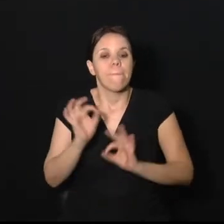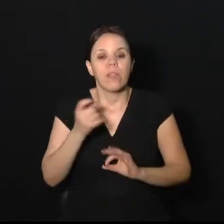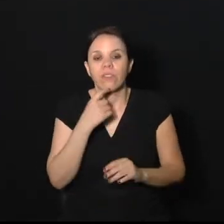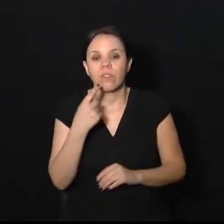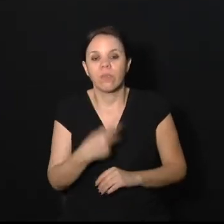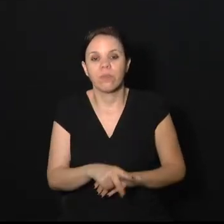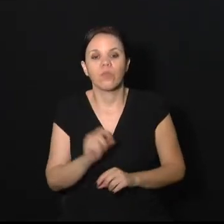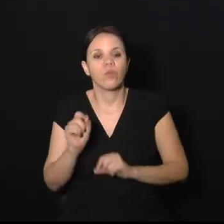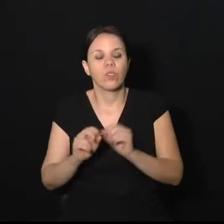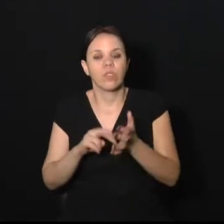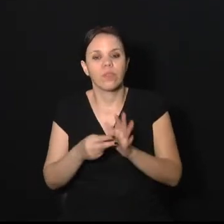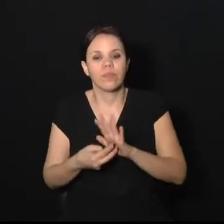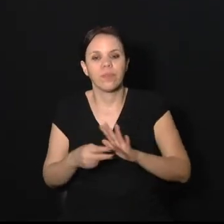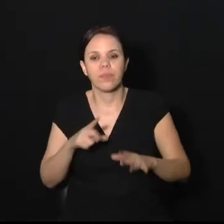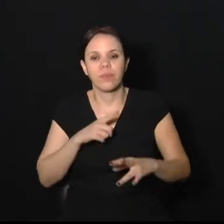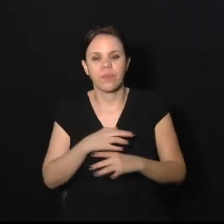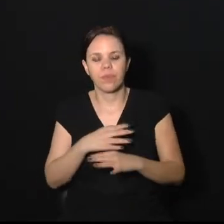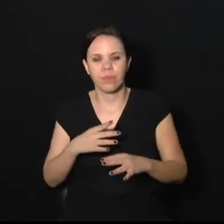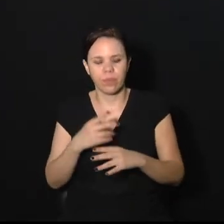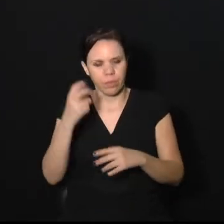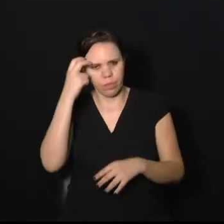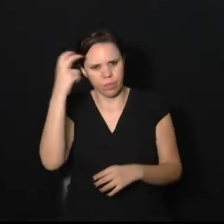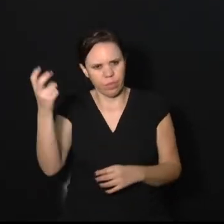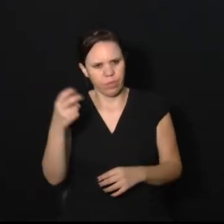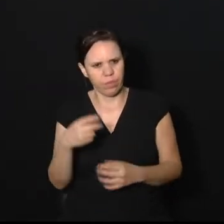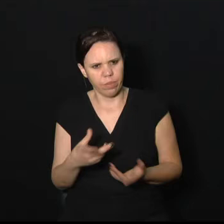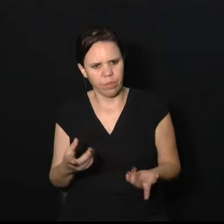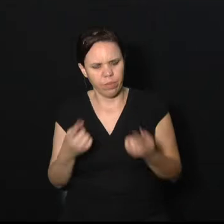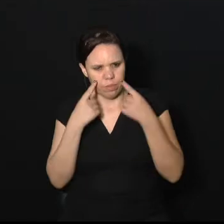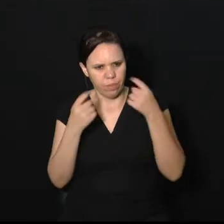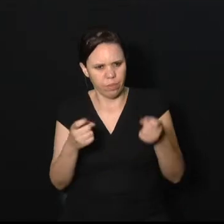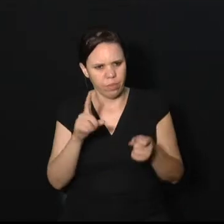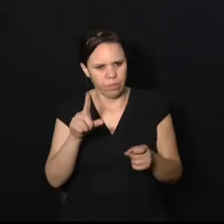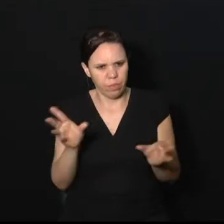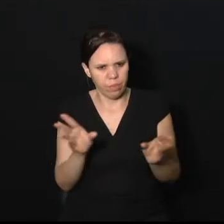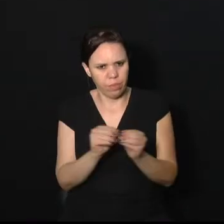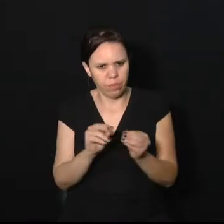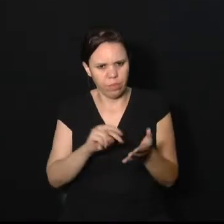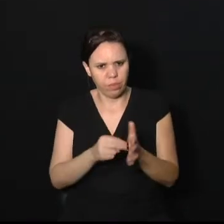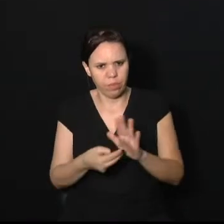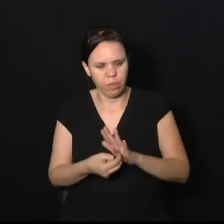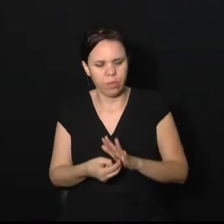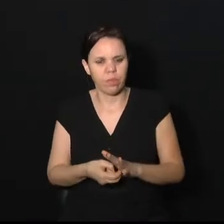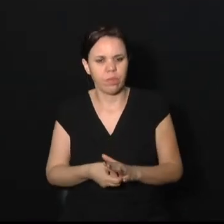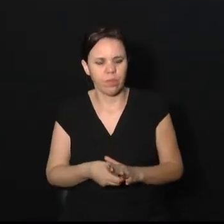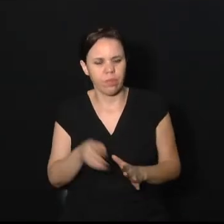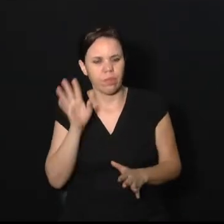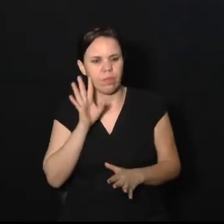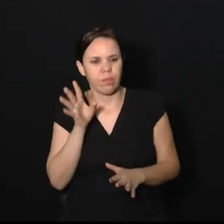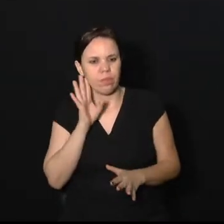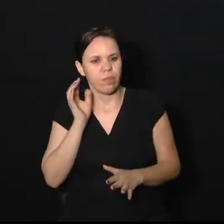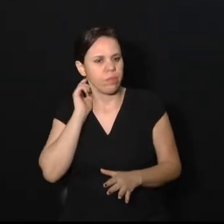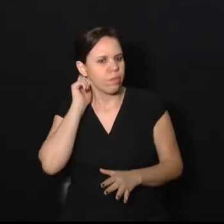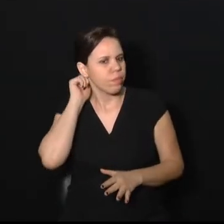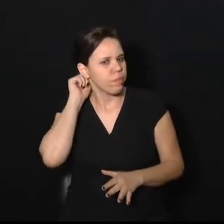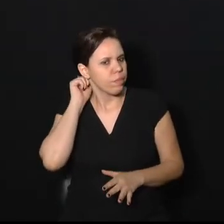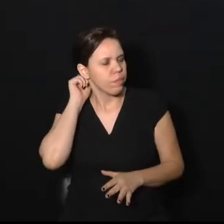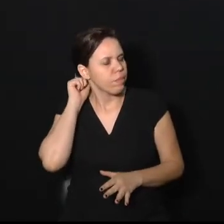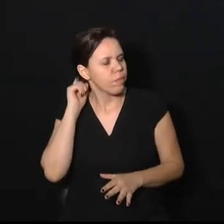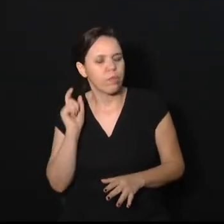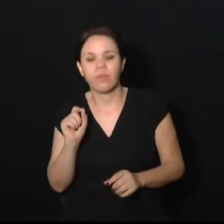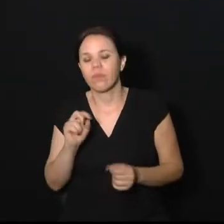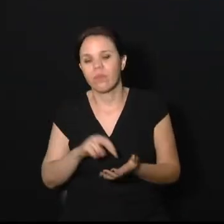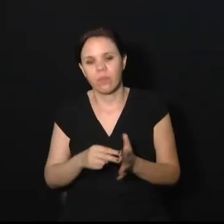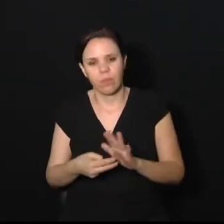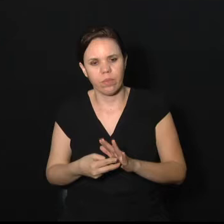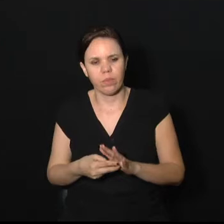que é cidade inteligente. Eu achei bem interessante, porque realmente é uma definição bem legal em relação ao que é cidade inteligente. É uma